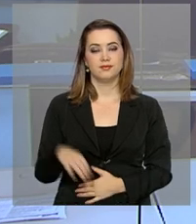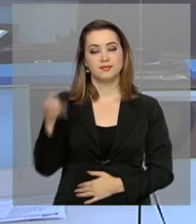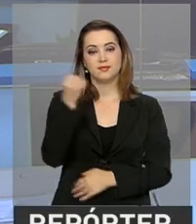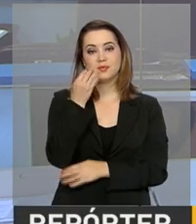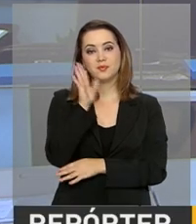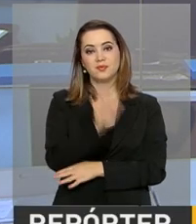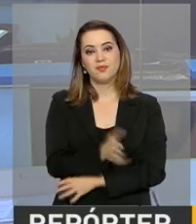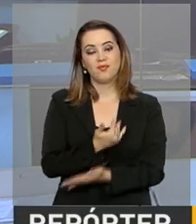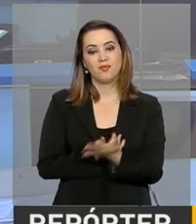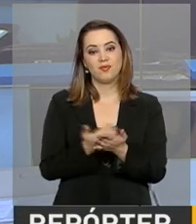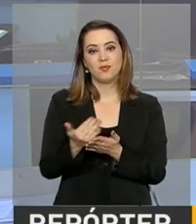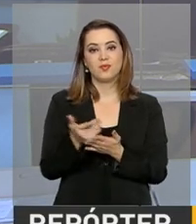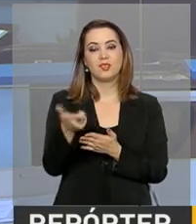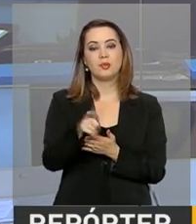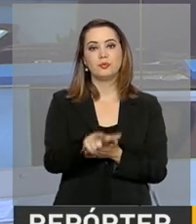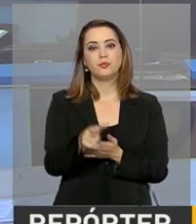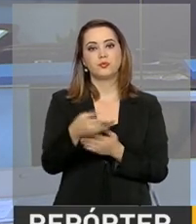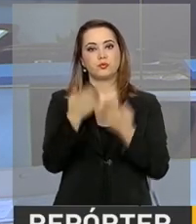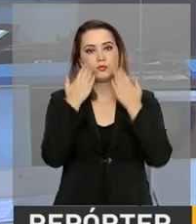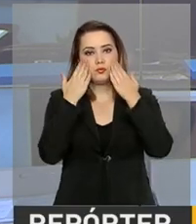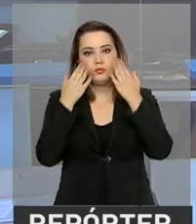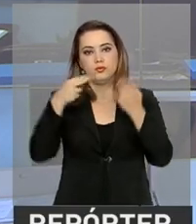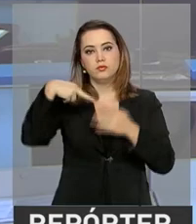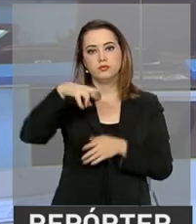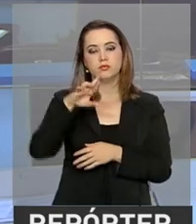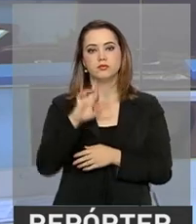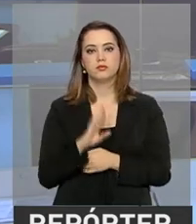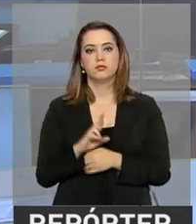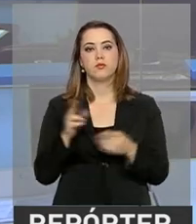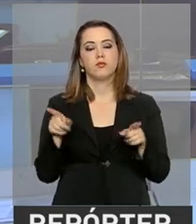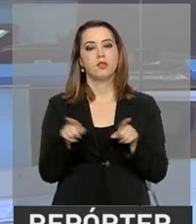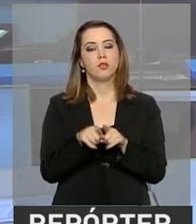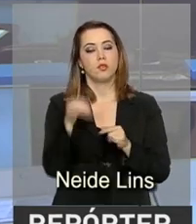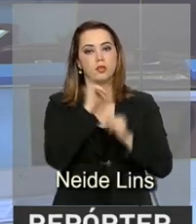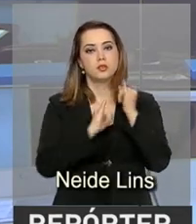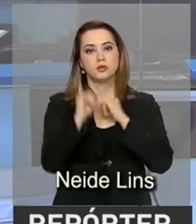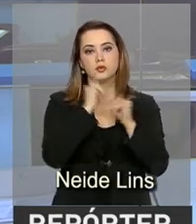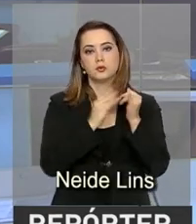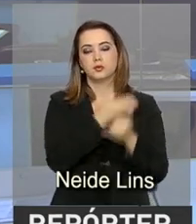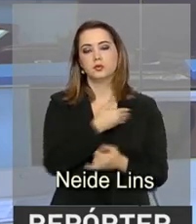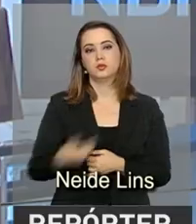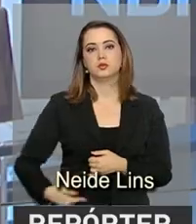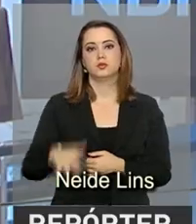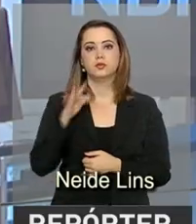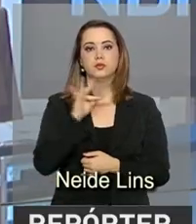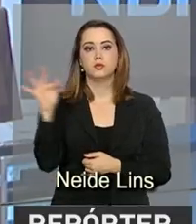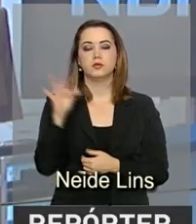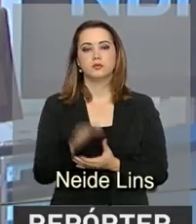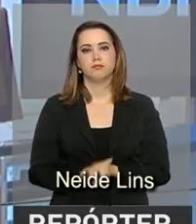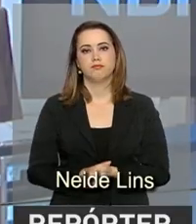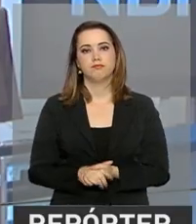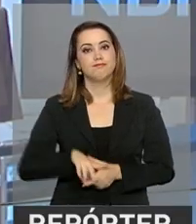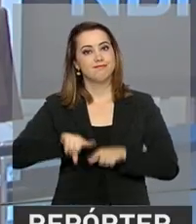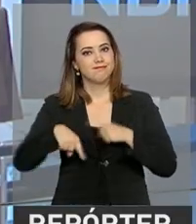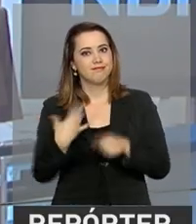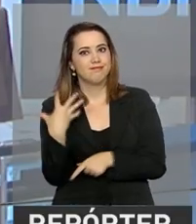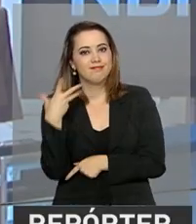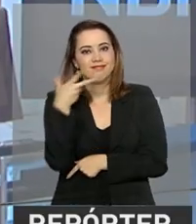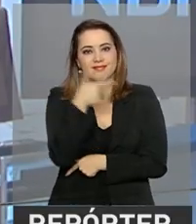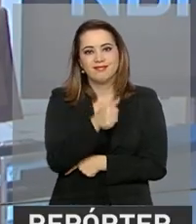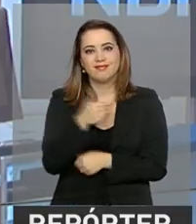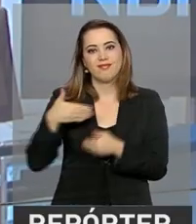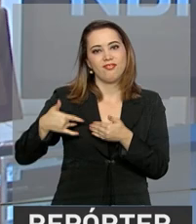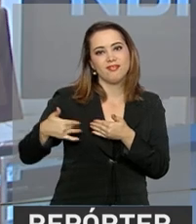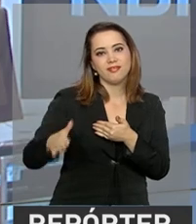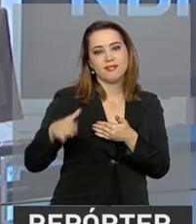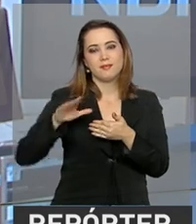Olá, boa tarde. Começa agora mais uma edição do Repórter NBR com as notícias do governo federal. Depois de fazer bonito na abertura